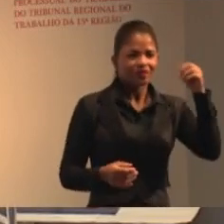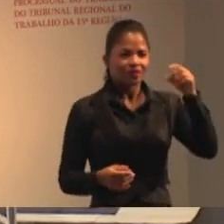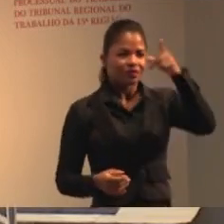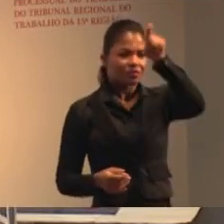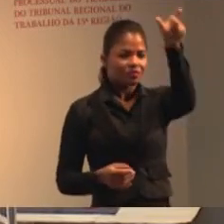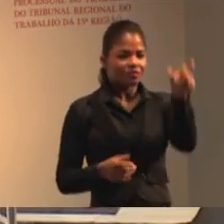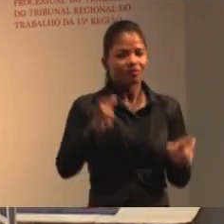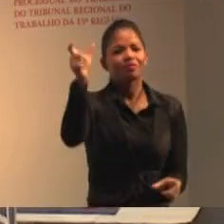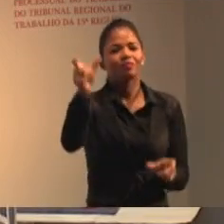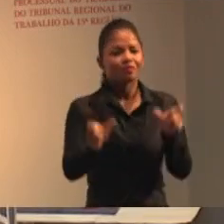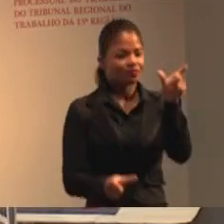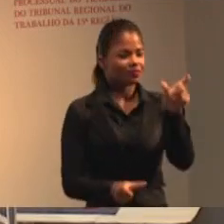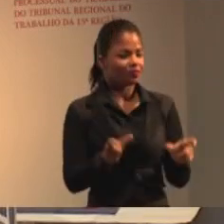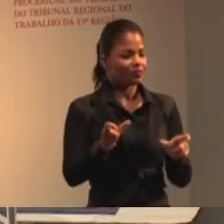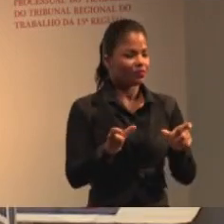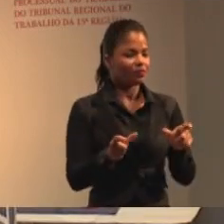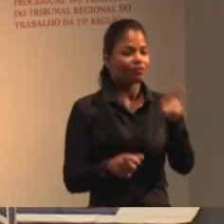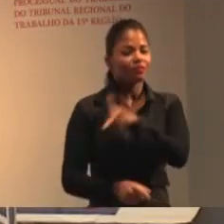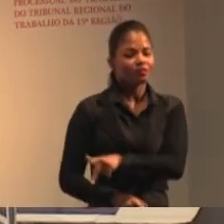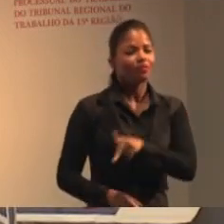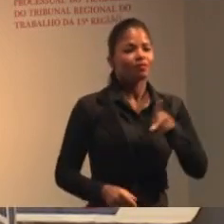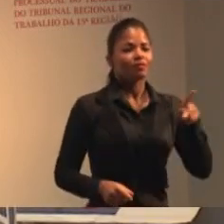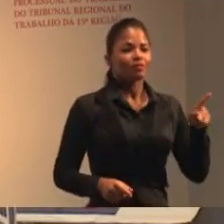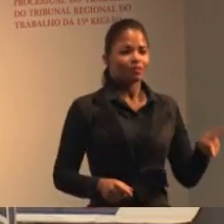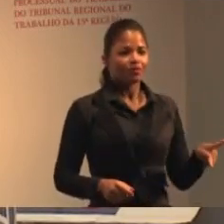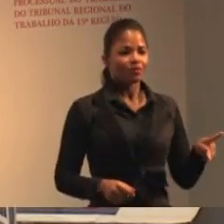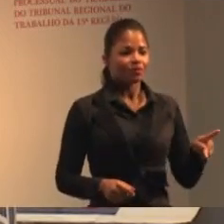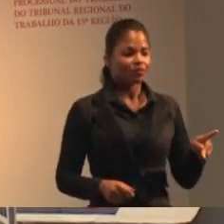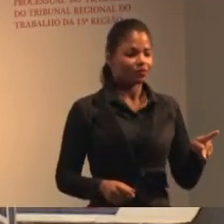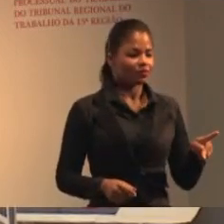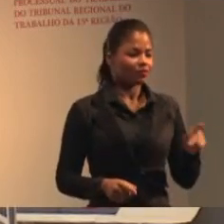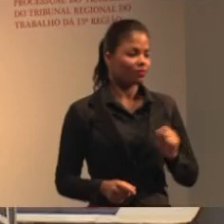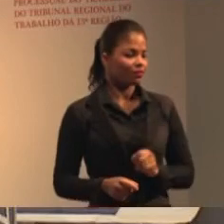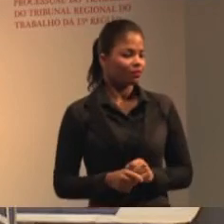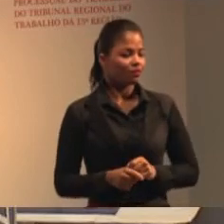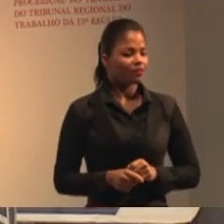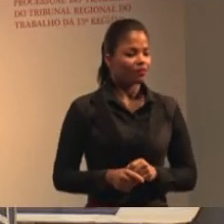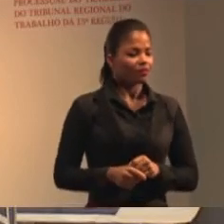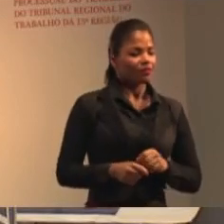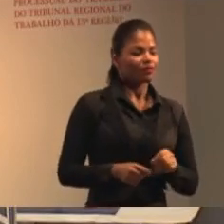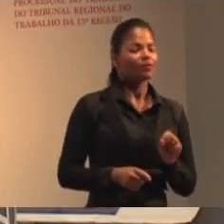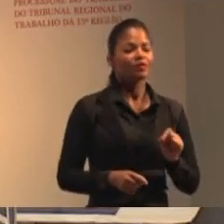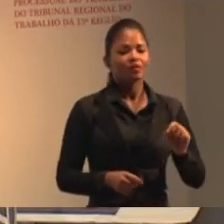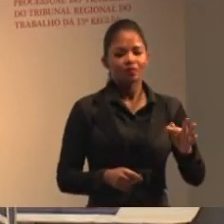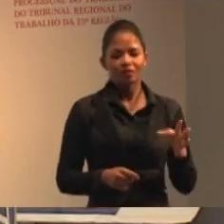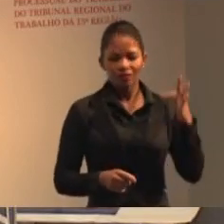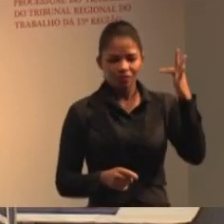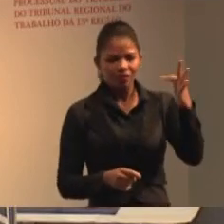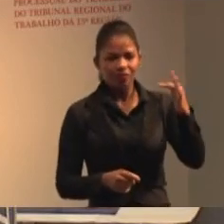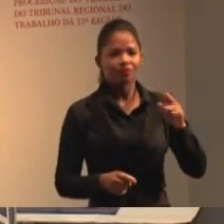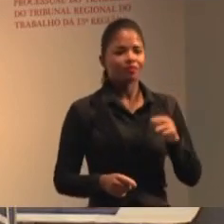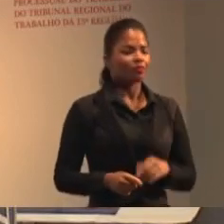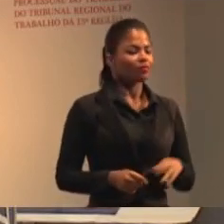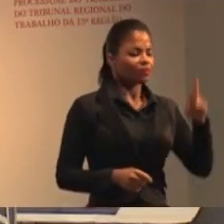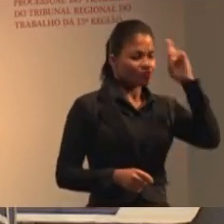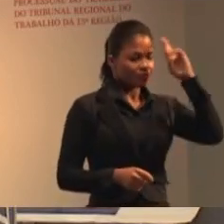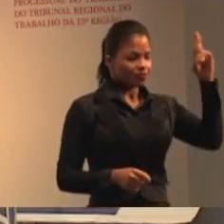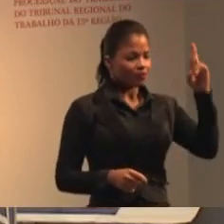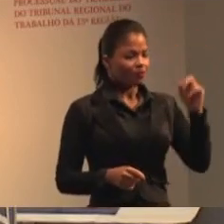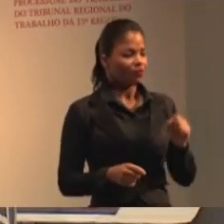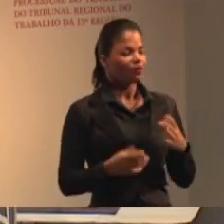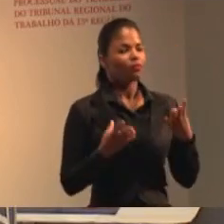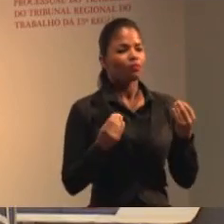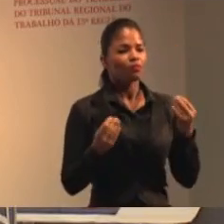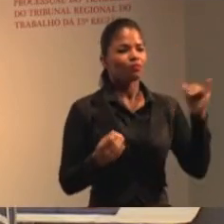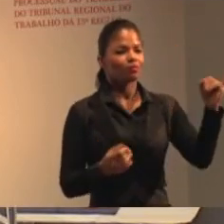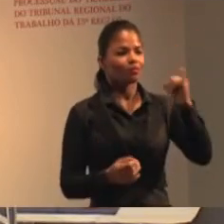neste plenário, e professores da grandeza daqueles que discorrerão para os senhores, implica em